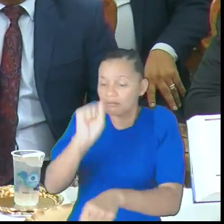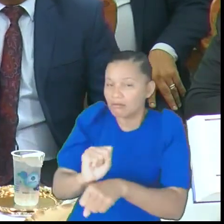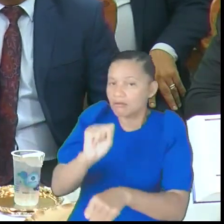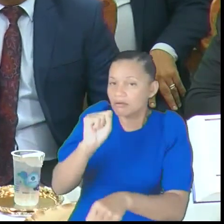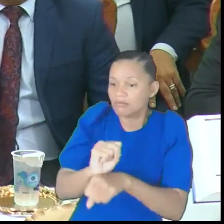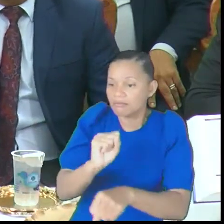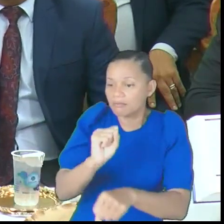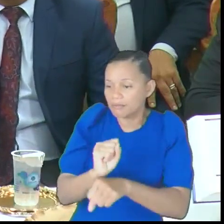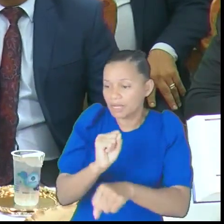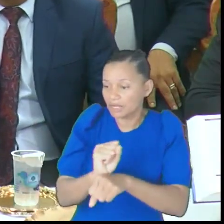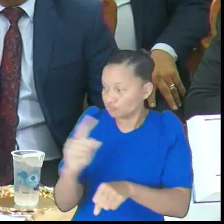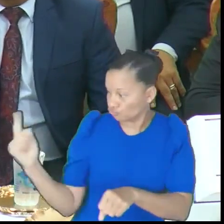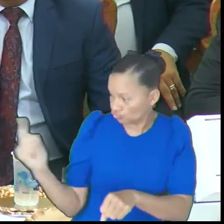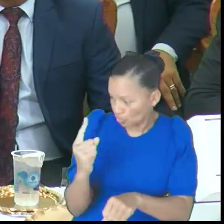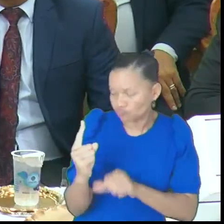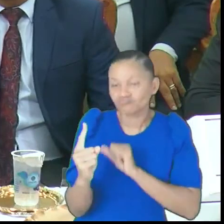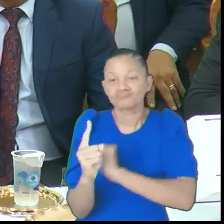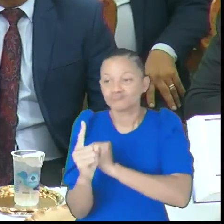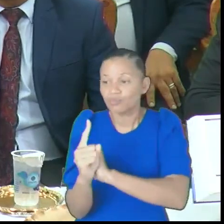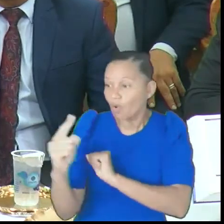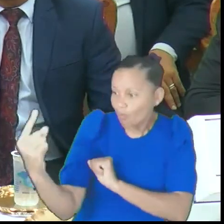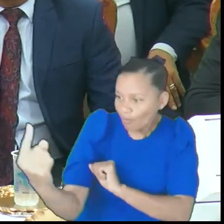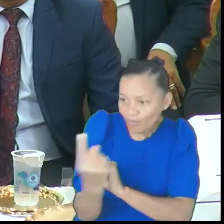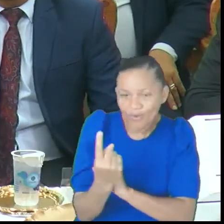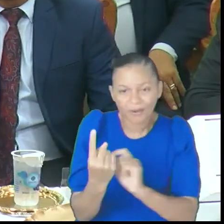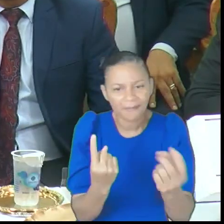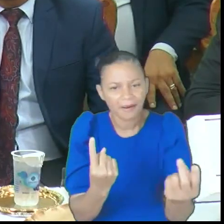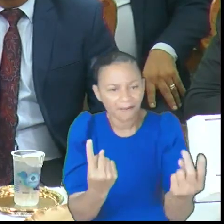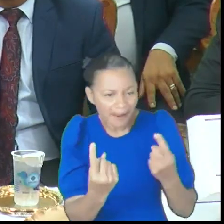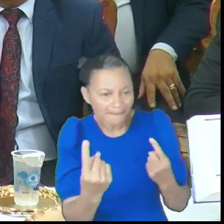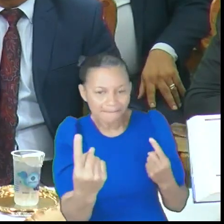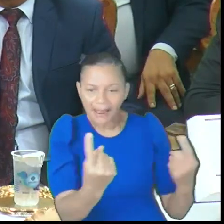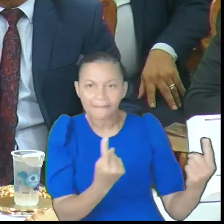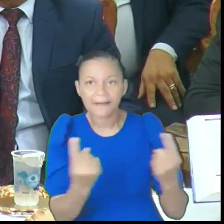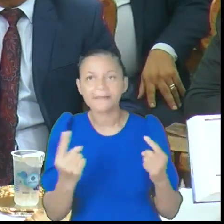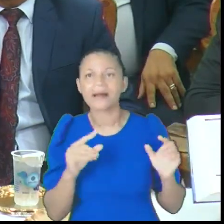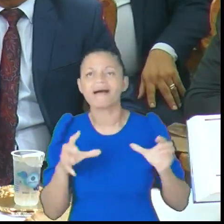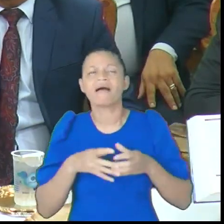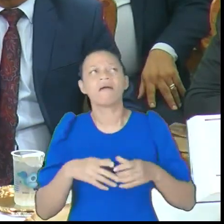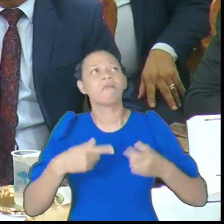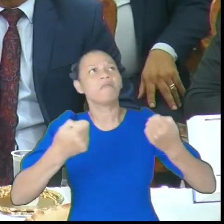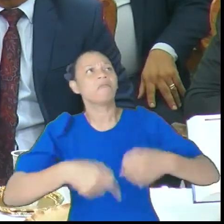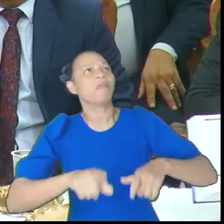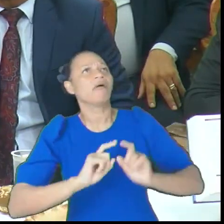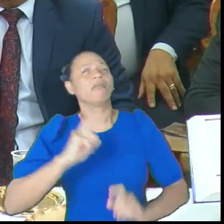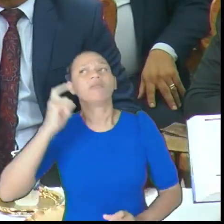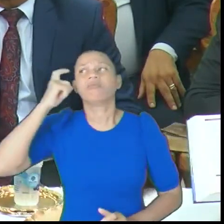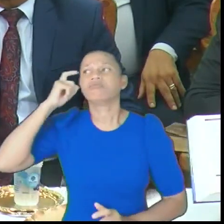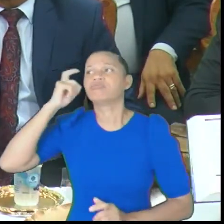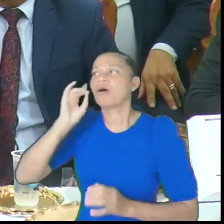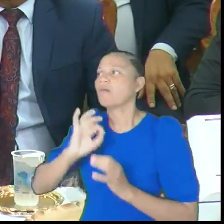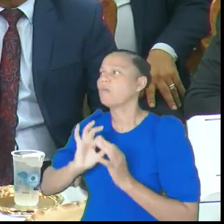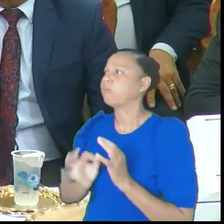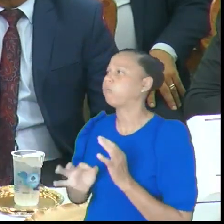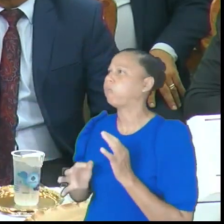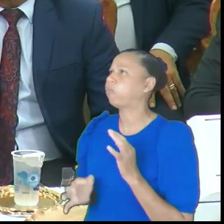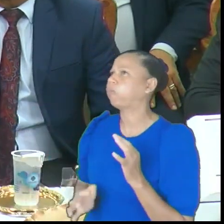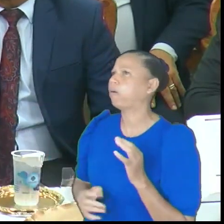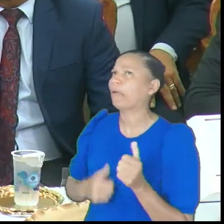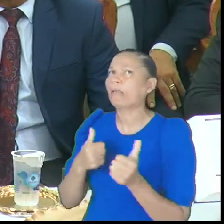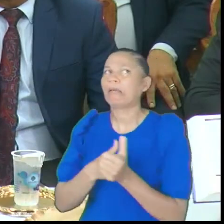esperais uns pelos outros. Não é preciso aqui pensar muito para entender